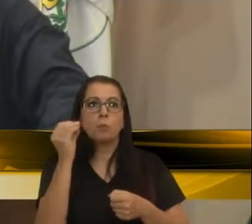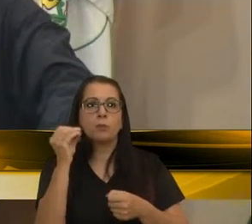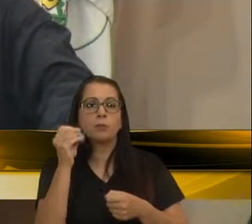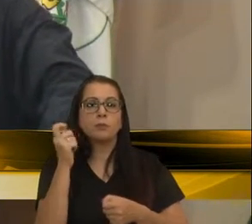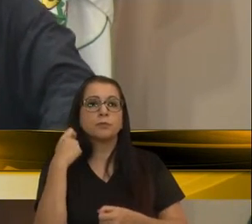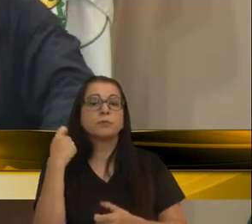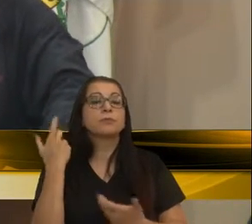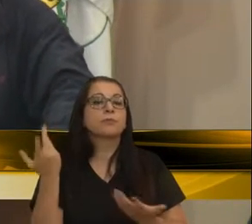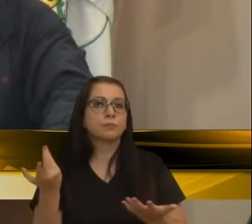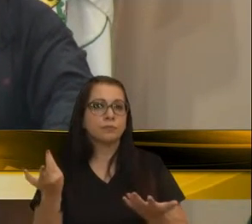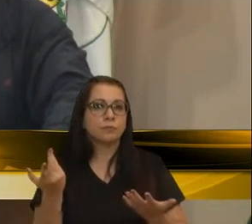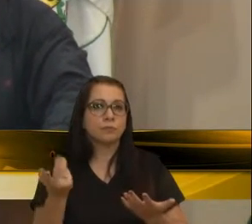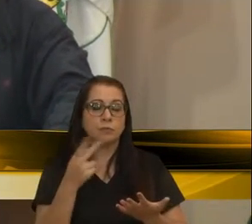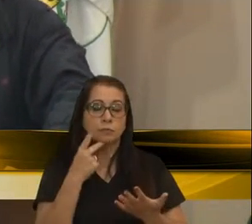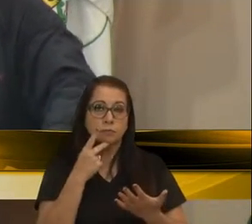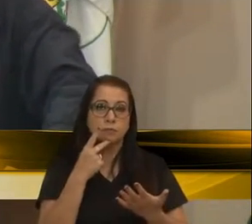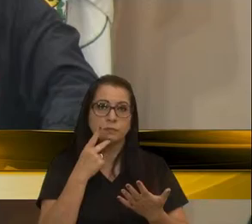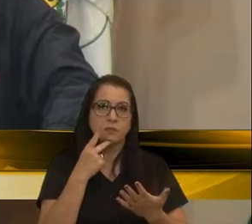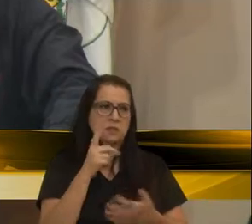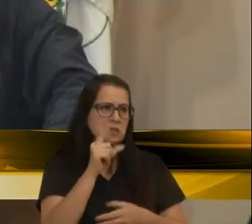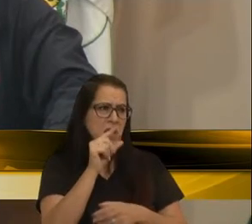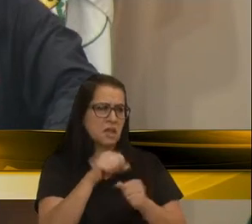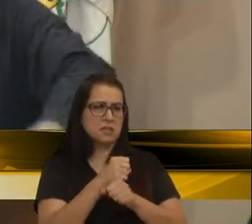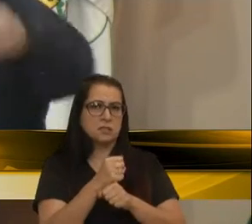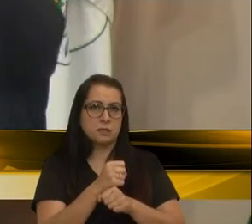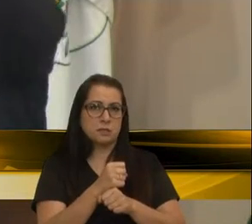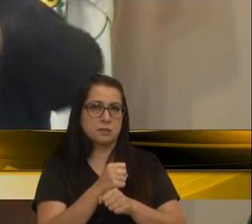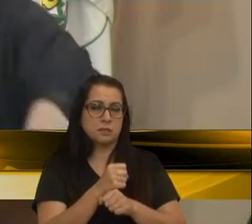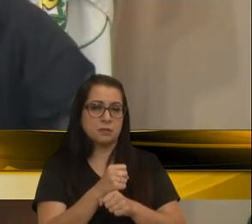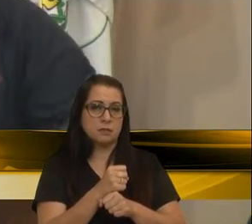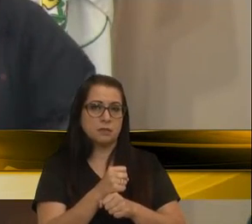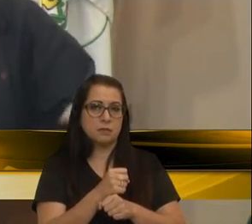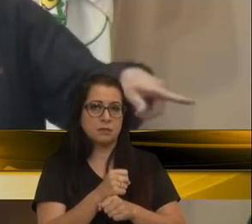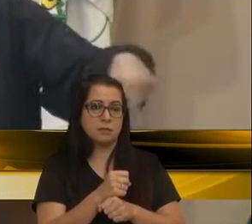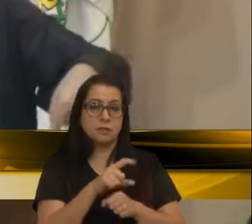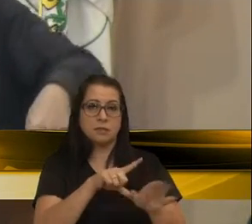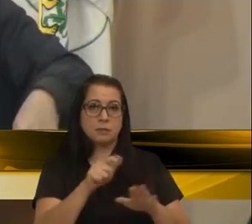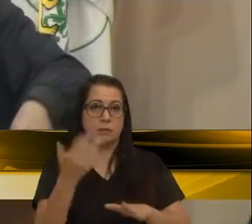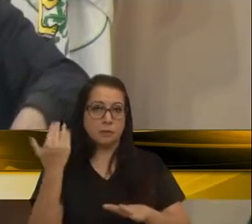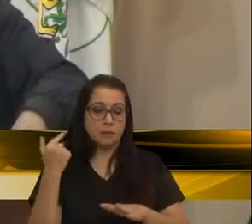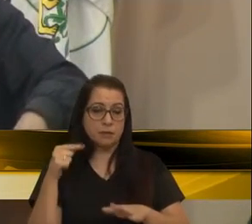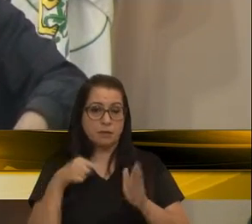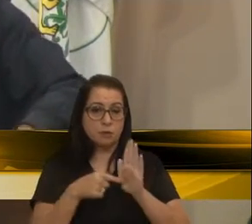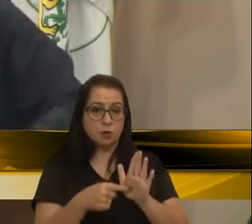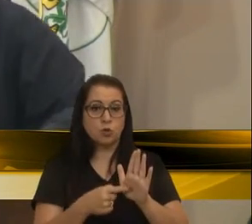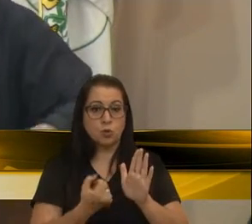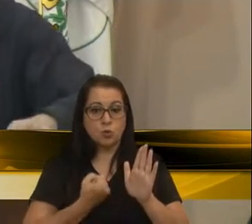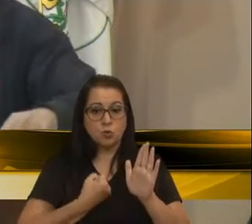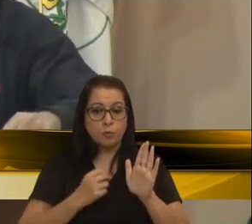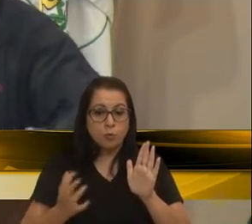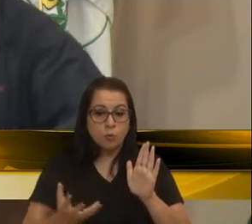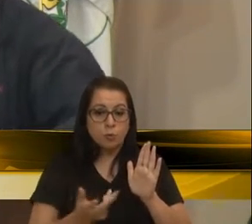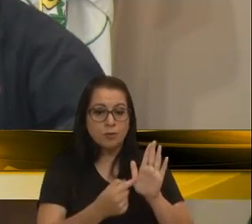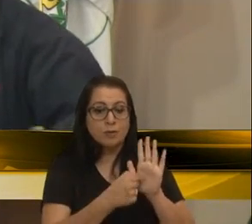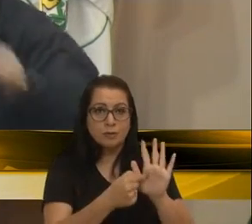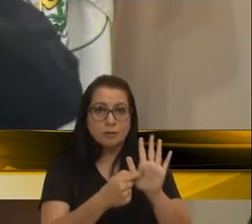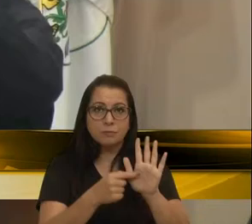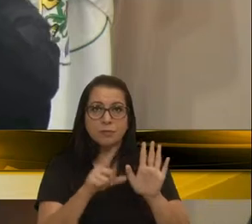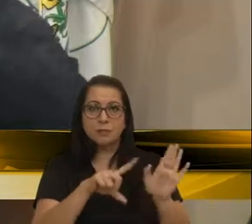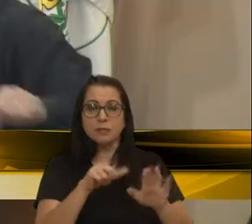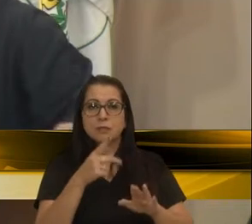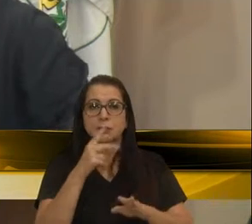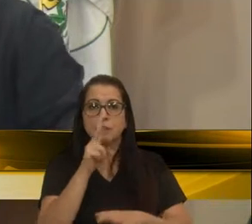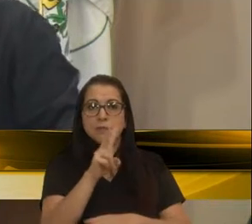Rio Grande do Sul? Ela falou em 10 anos. Portanto, semana passada ela trouxe os dados aqui, e sabem o que ela disse? Que